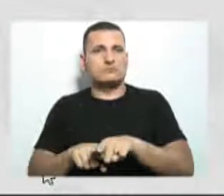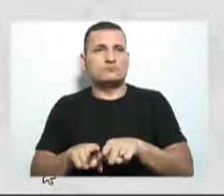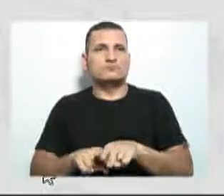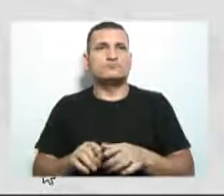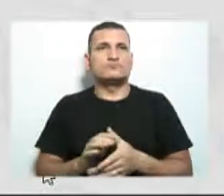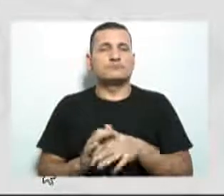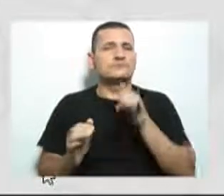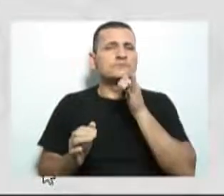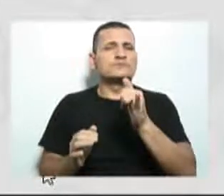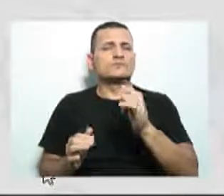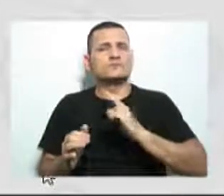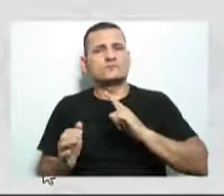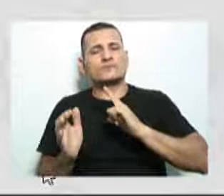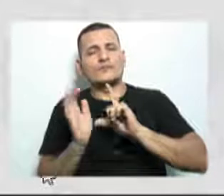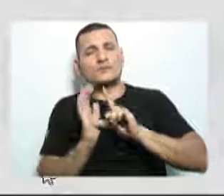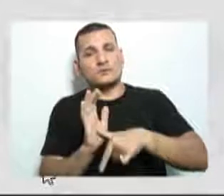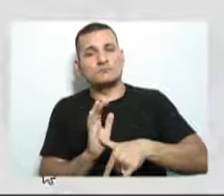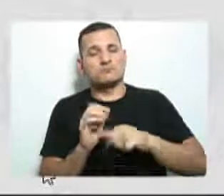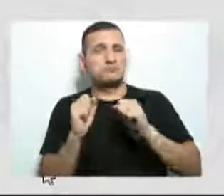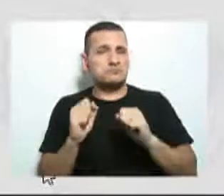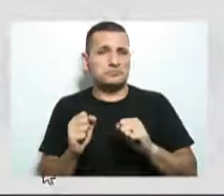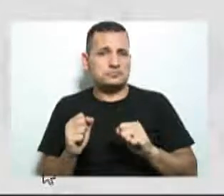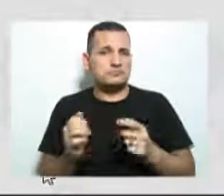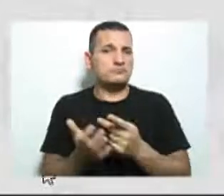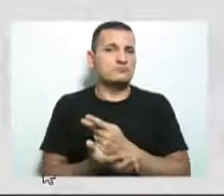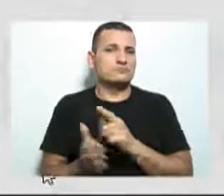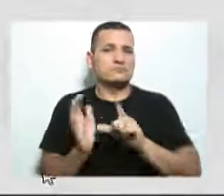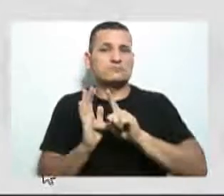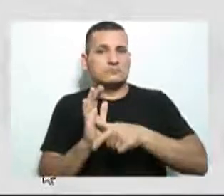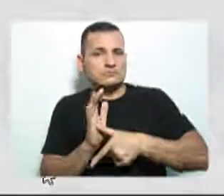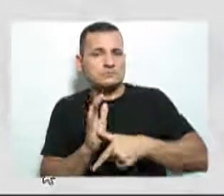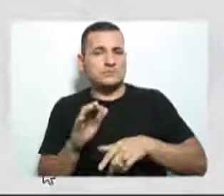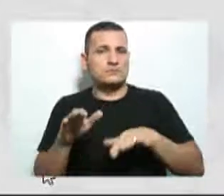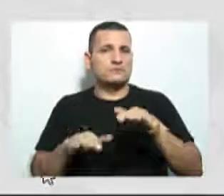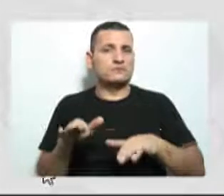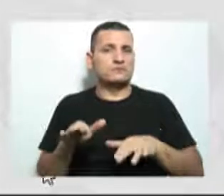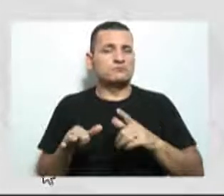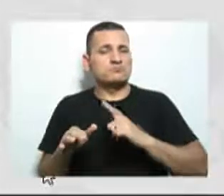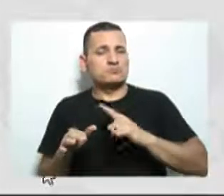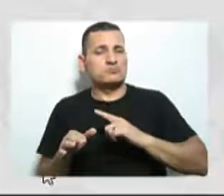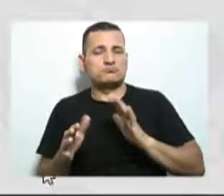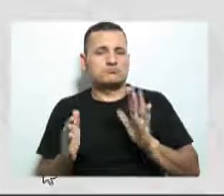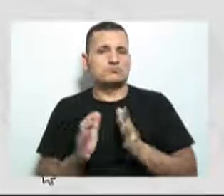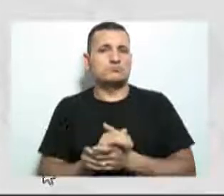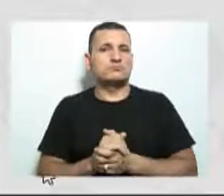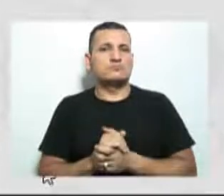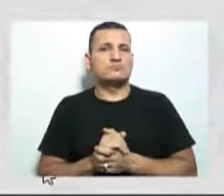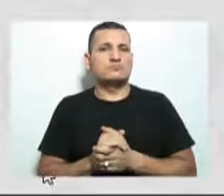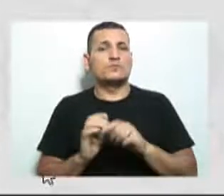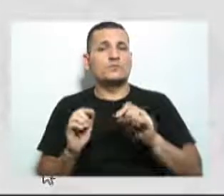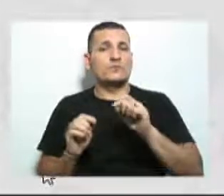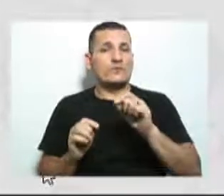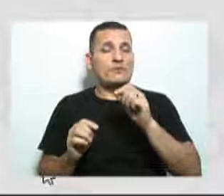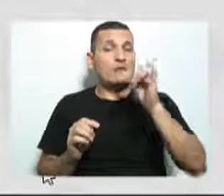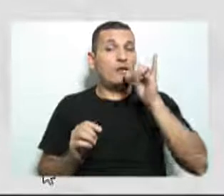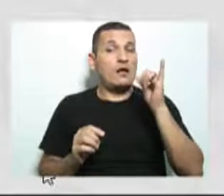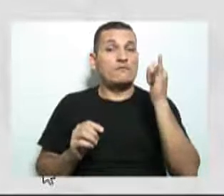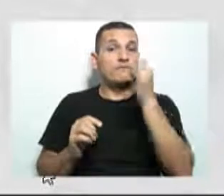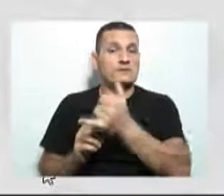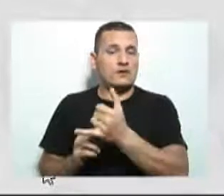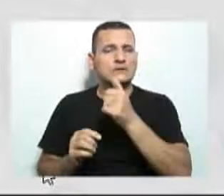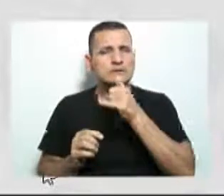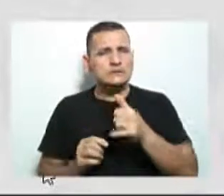Caso haja atraso, pode acontecer, não é? Pode acontecer, ninguém é realmente, às vezes, muito pontual. Informar a outra parte